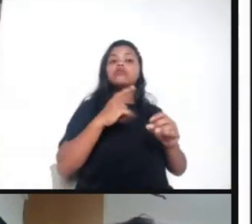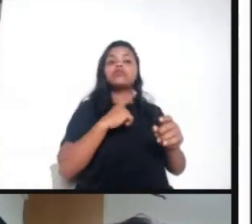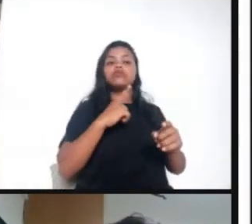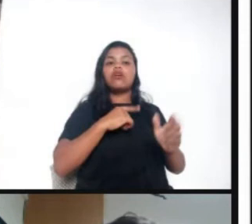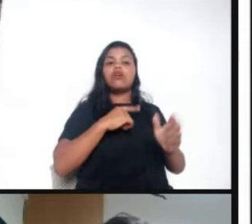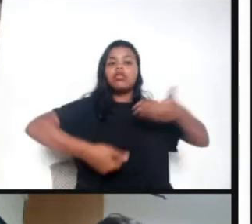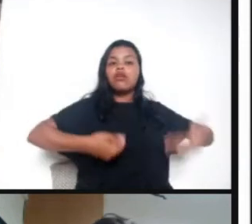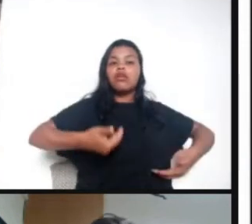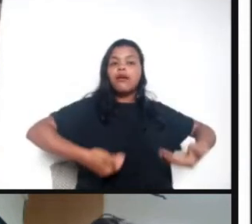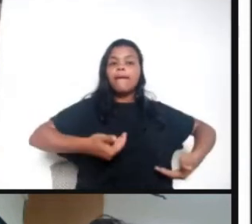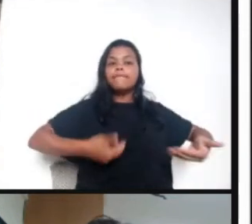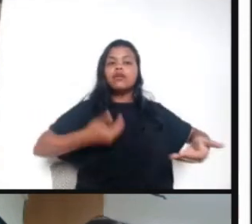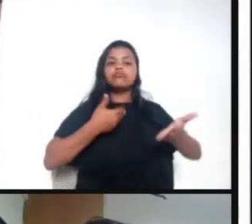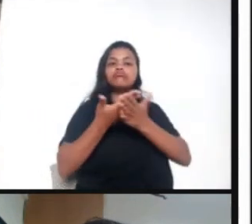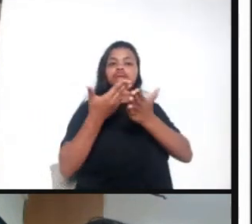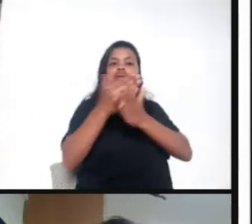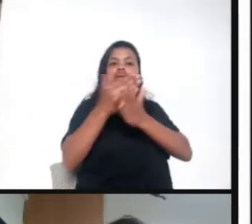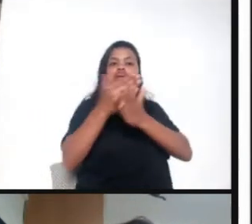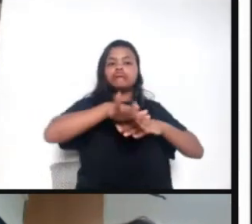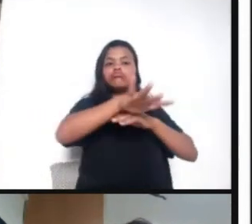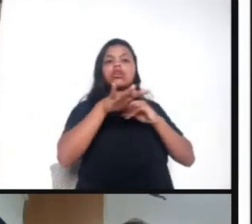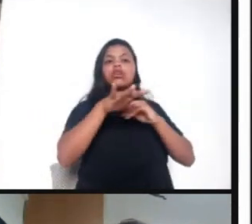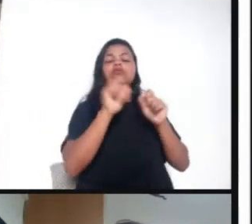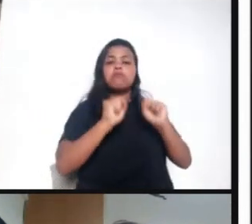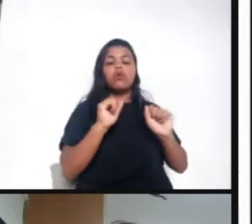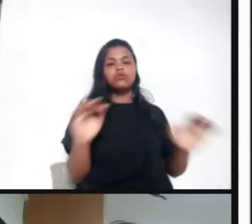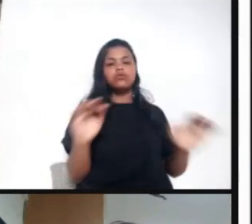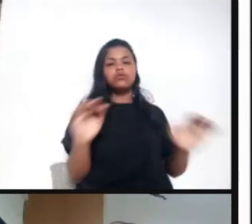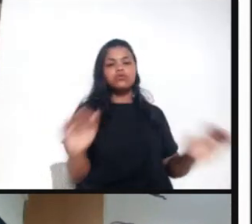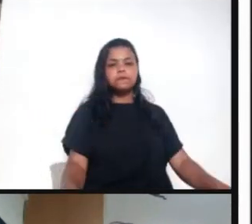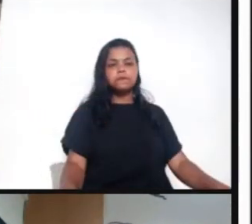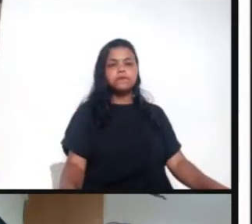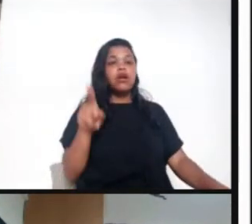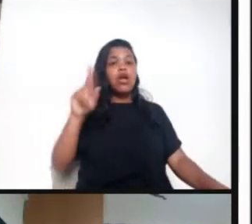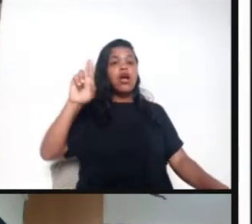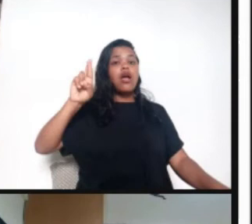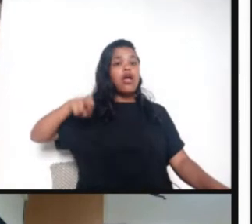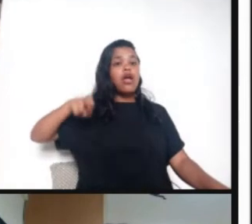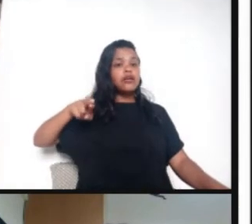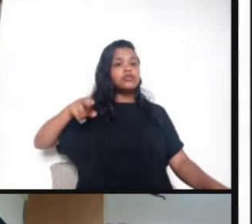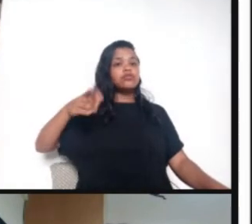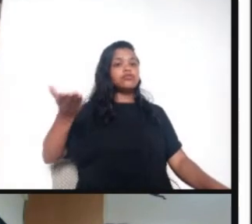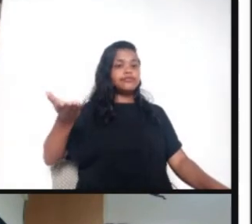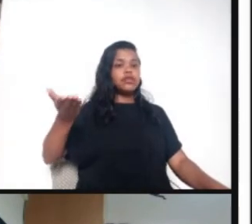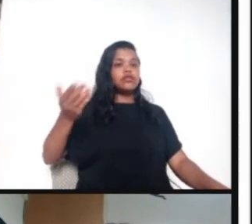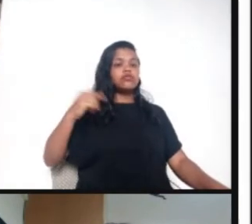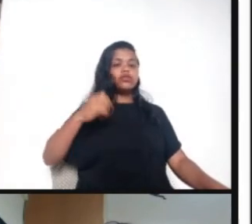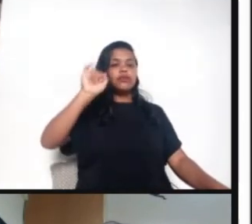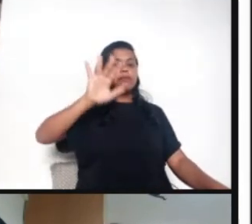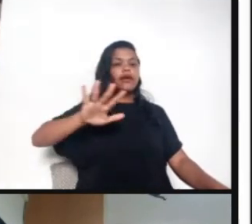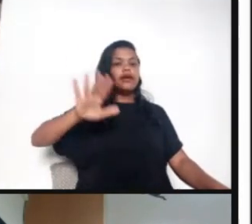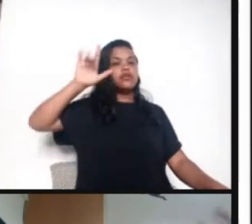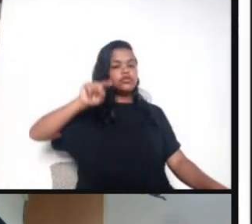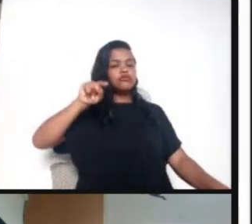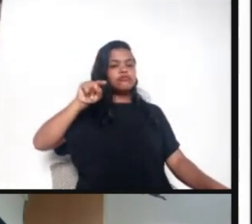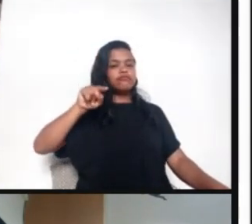tratamento combinado da hidroxicloroquina e da cloroquina. Esse resultado aqui, que eu vou deixar, que as pessoas